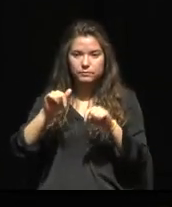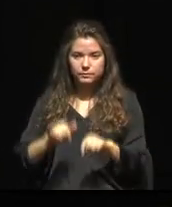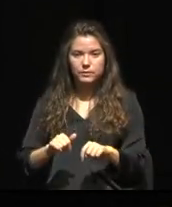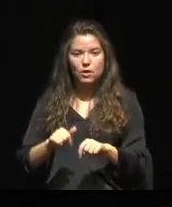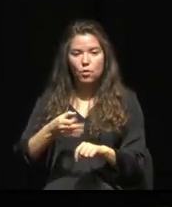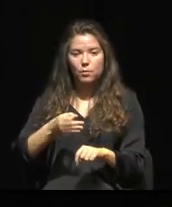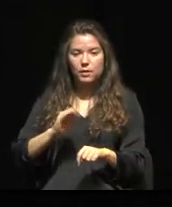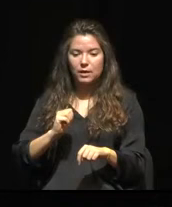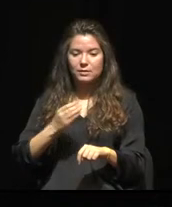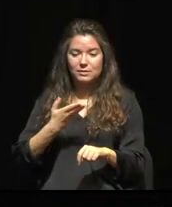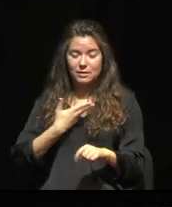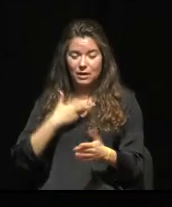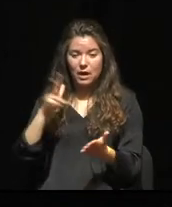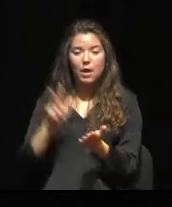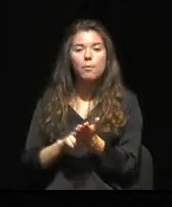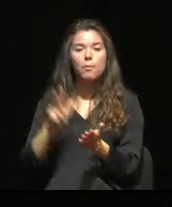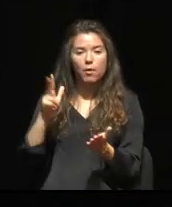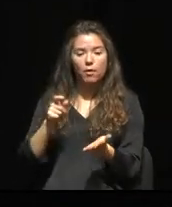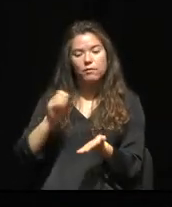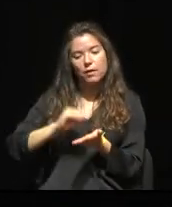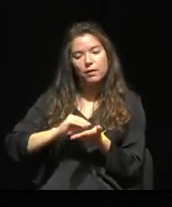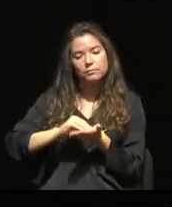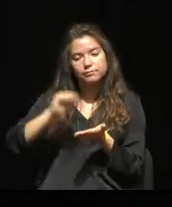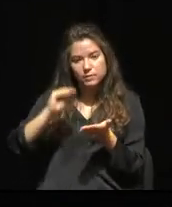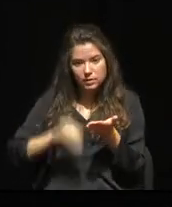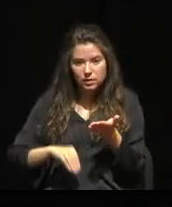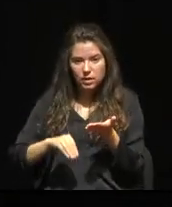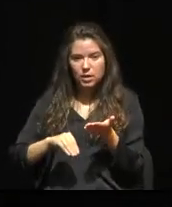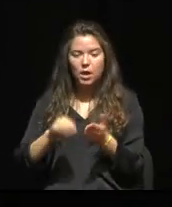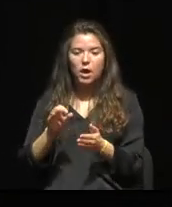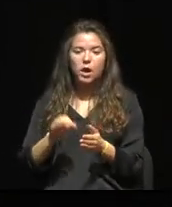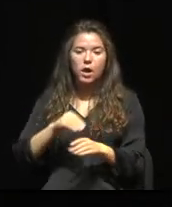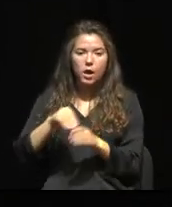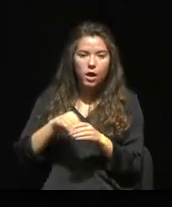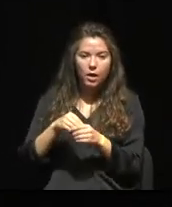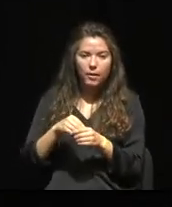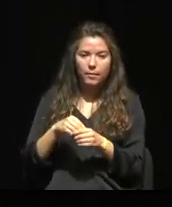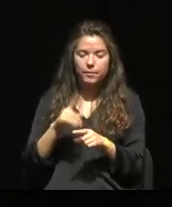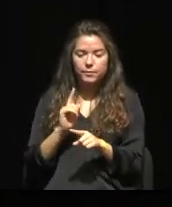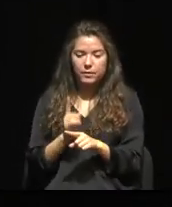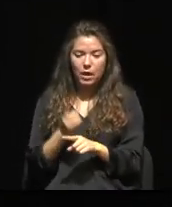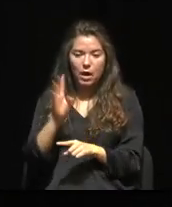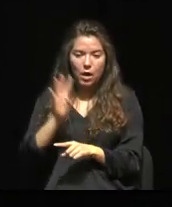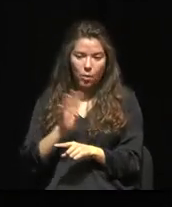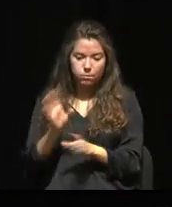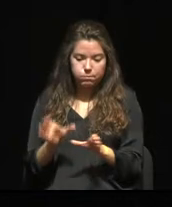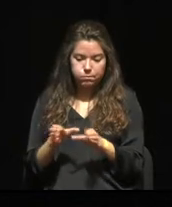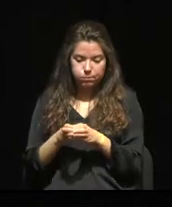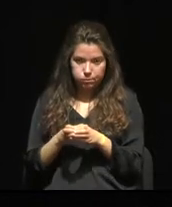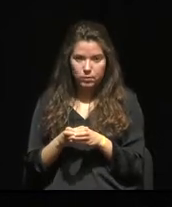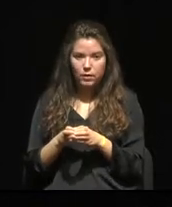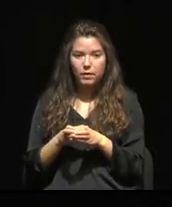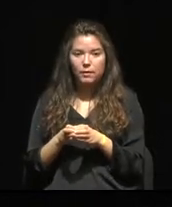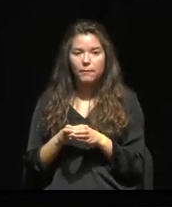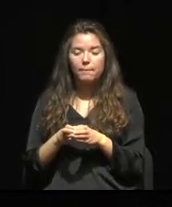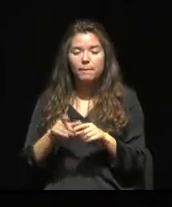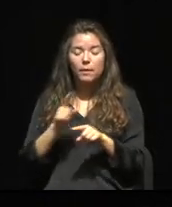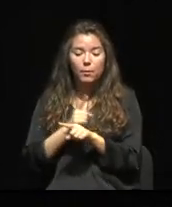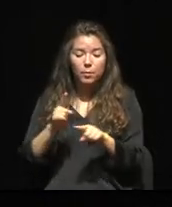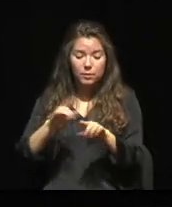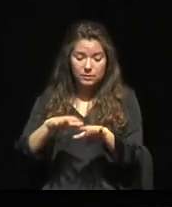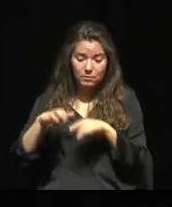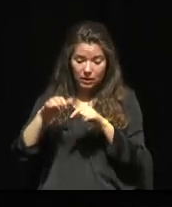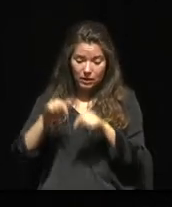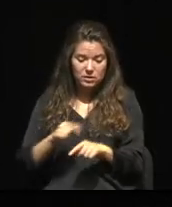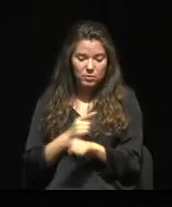o PSD aprova e subscreve o conteúdo e recomendações do relatório da quarta comissão permanente desta Assembleia isto porque